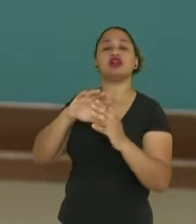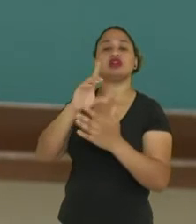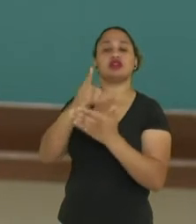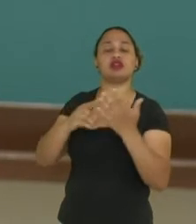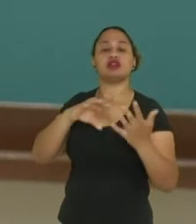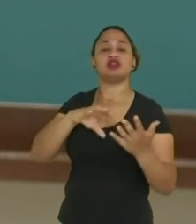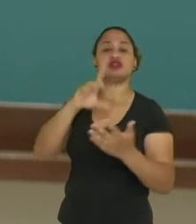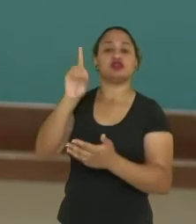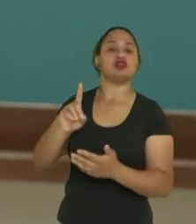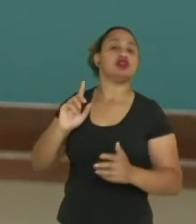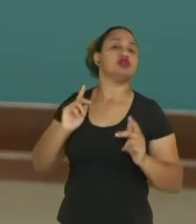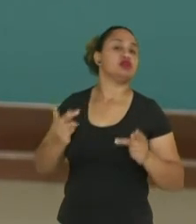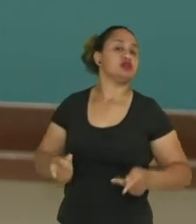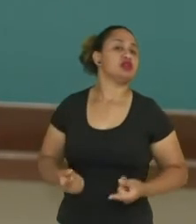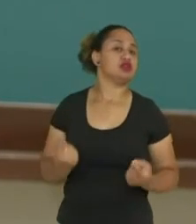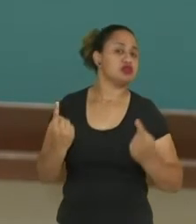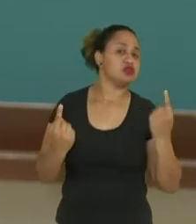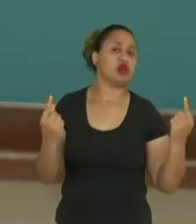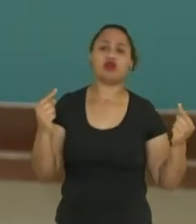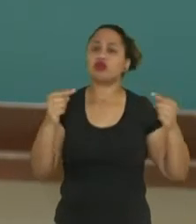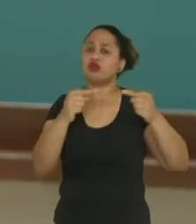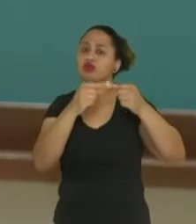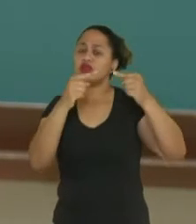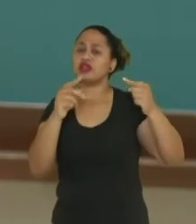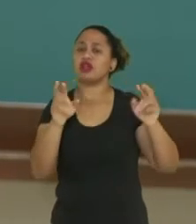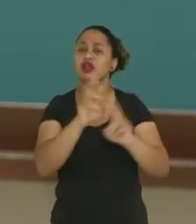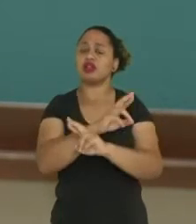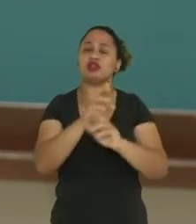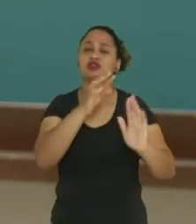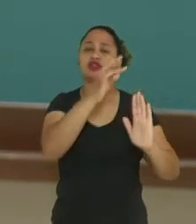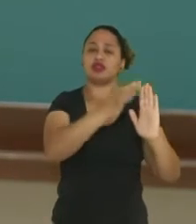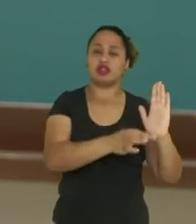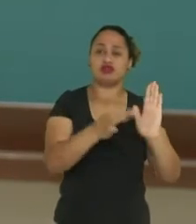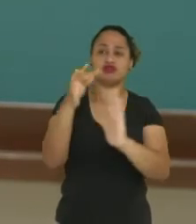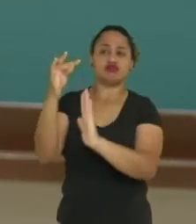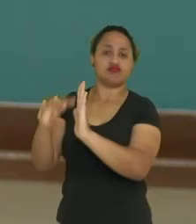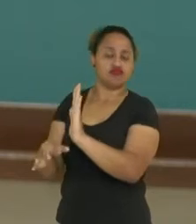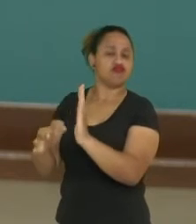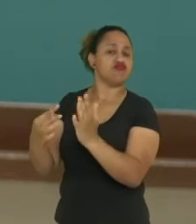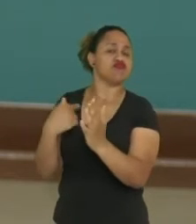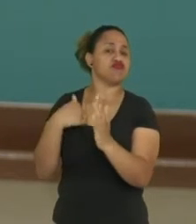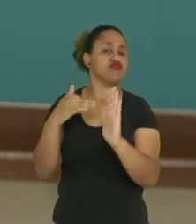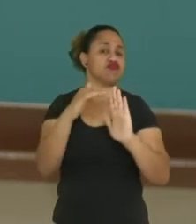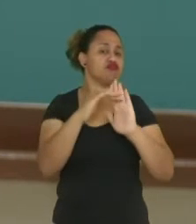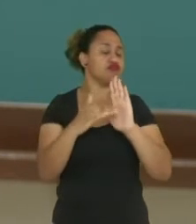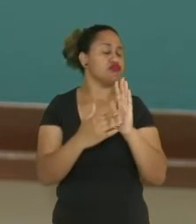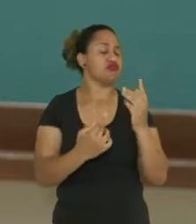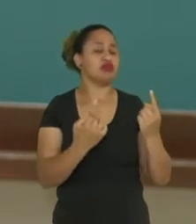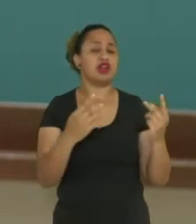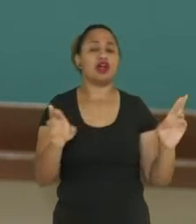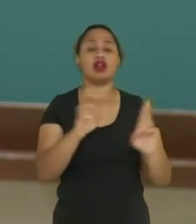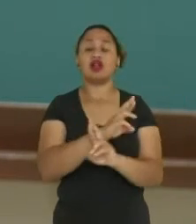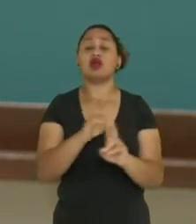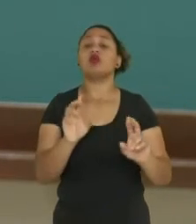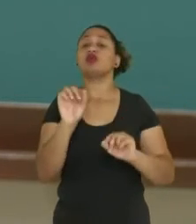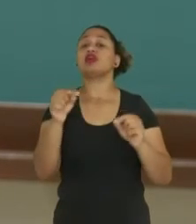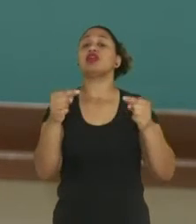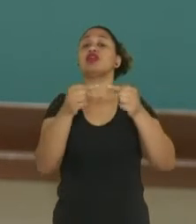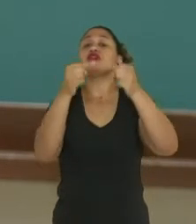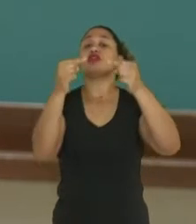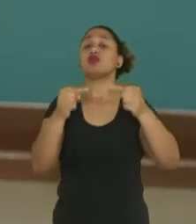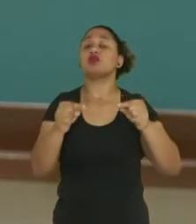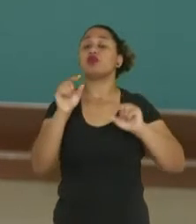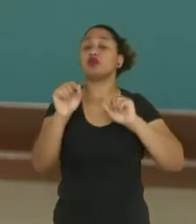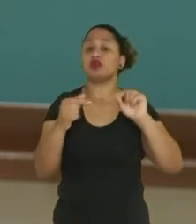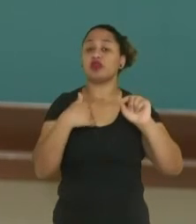Direitos Humanos? Então, relacione esses textos, a declaração, juntamente com o ECA. O que eles têm em comum referente